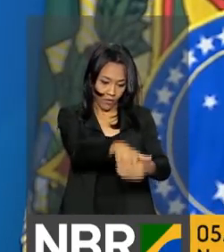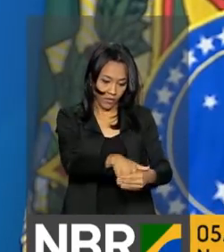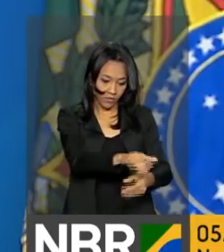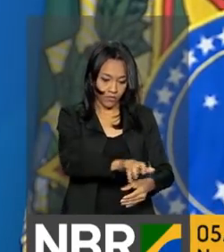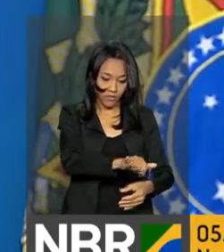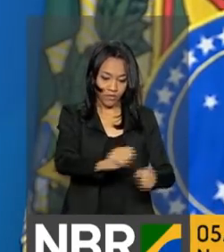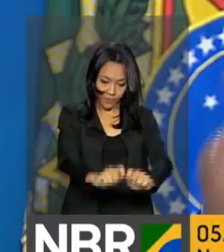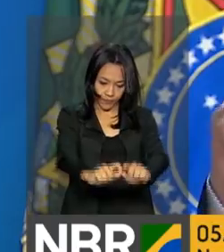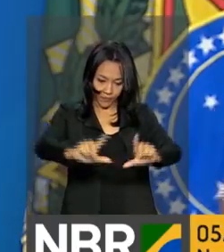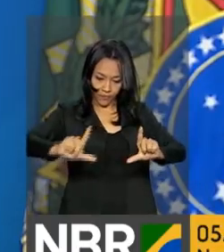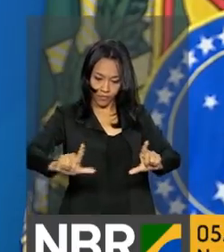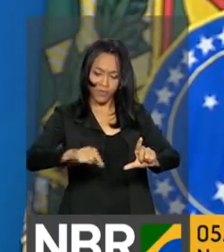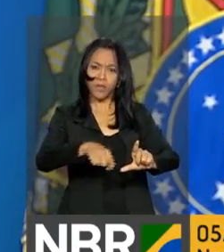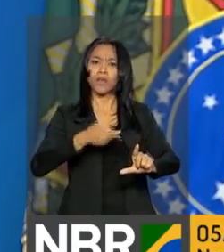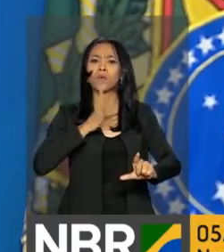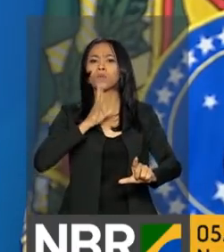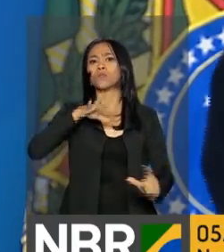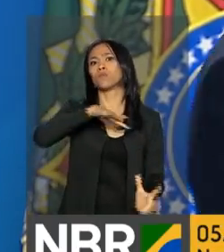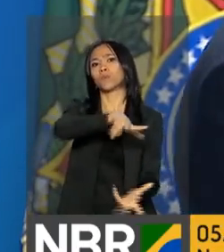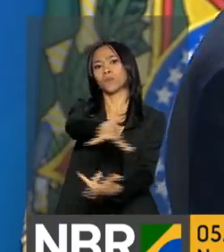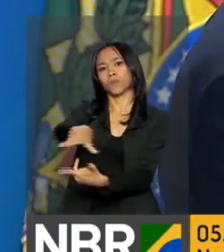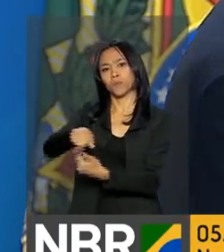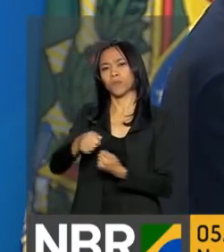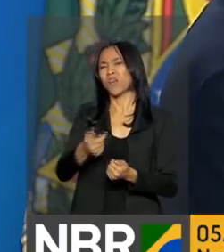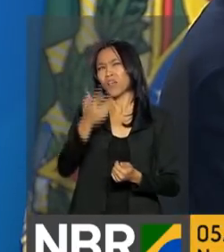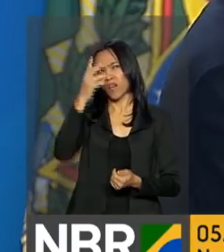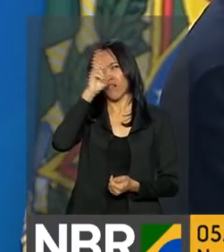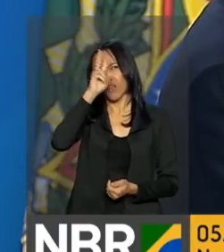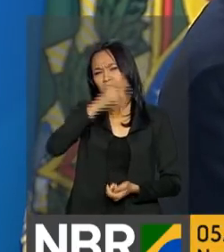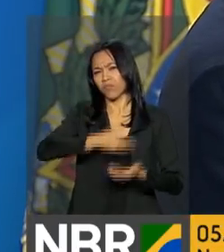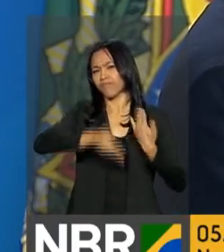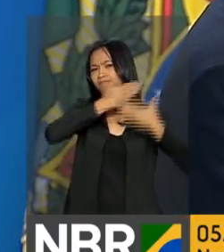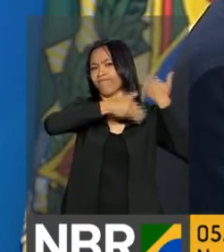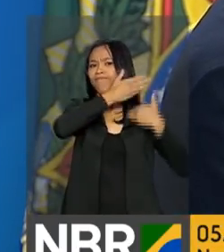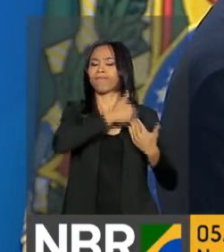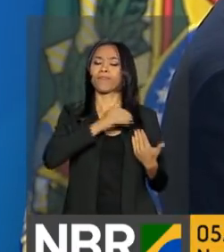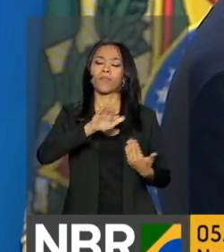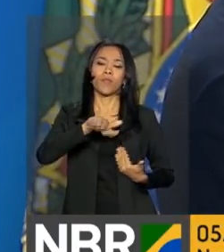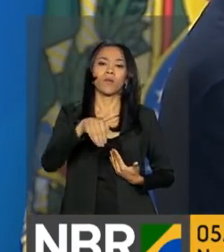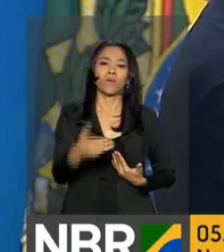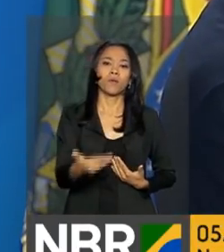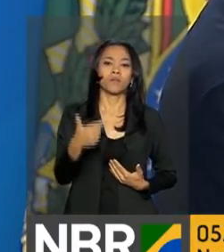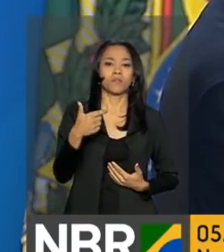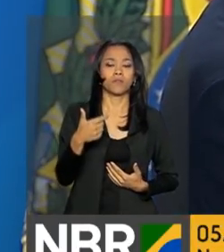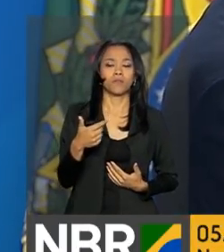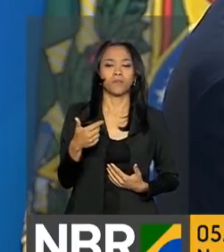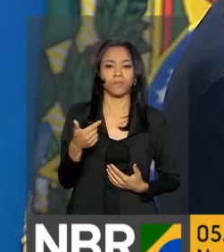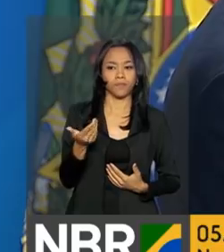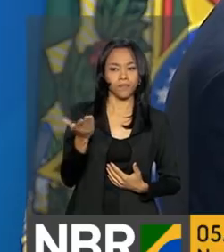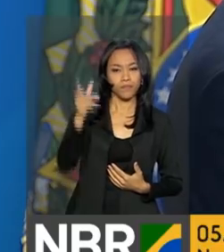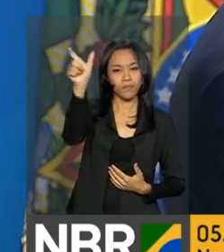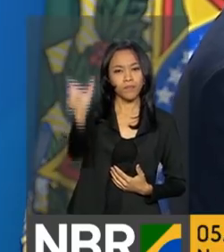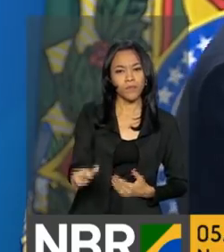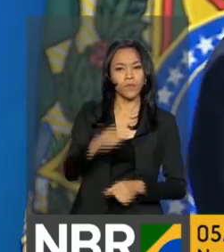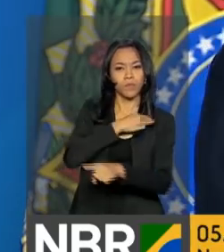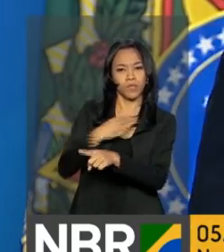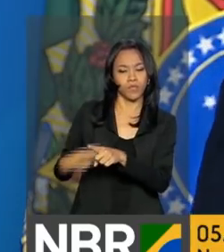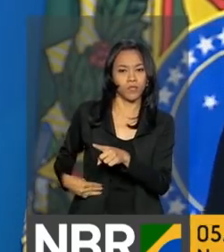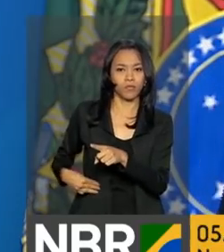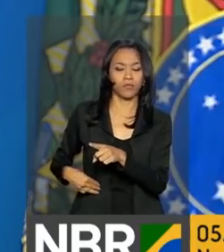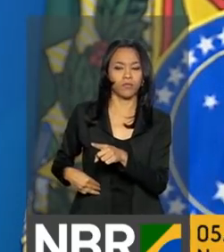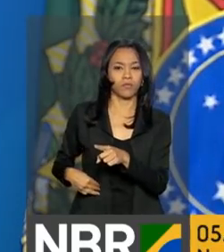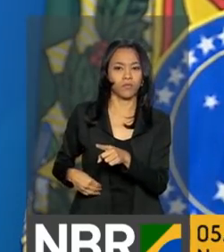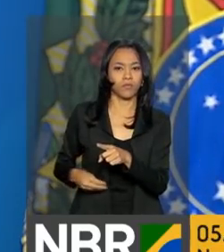em todo mundo me recordo que tempos atrás quando presidia do ministro a